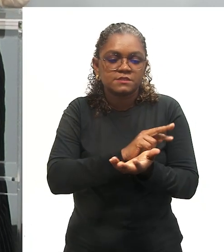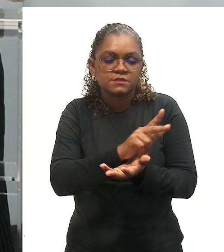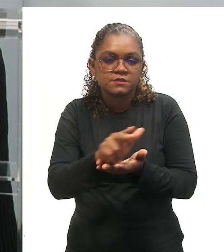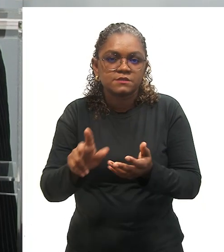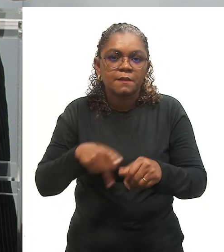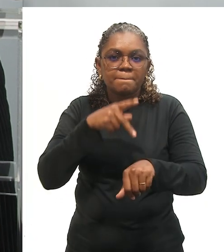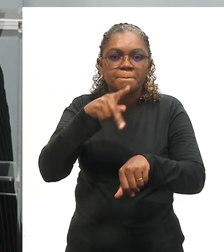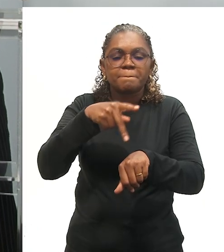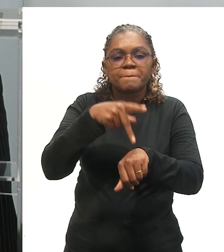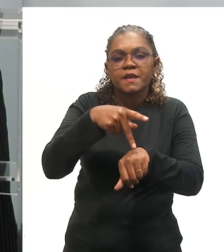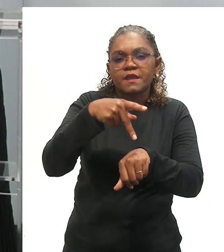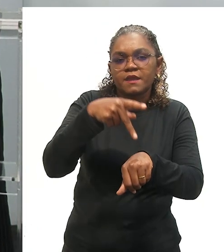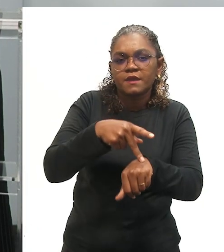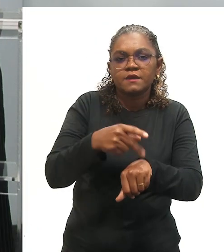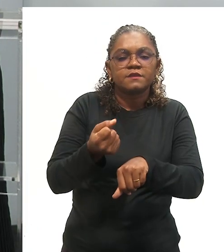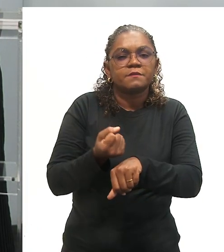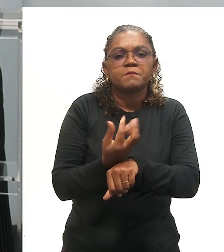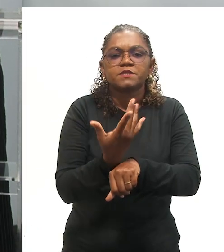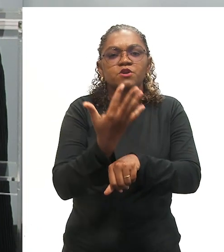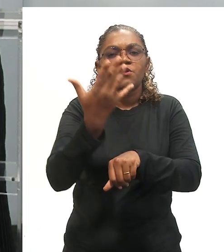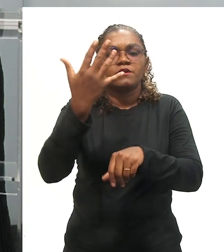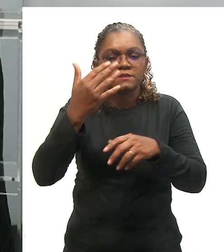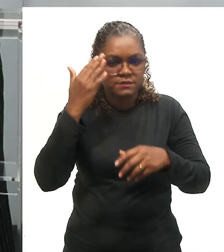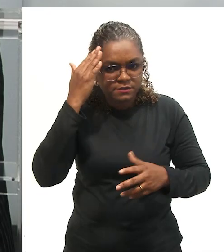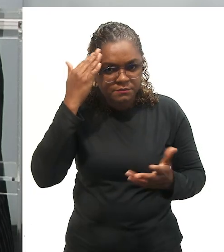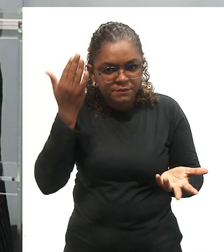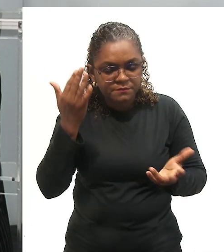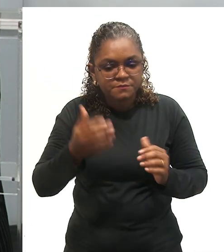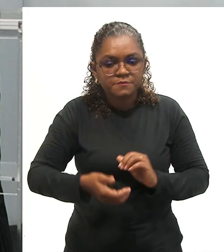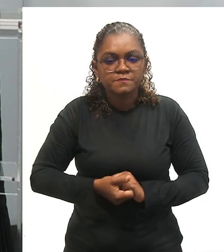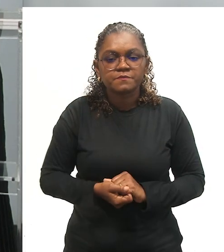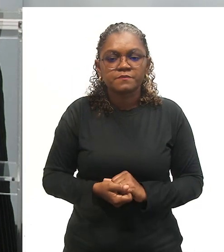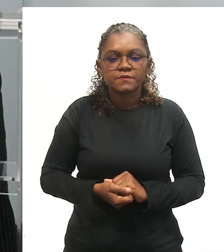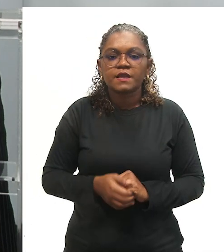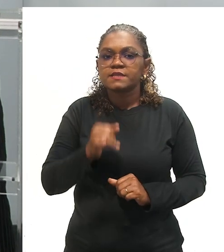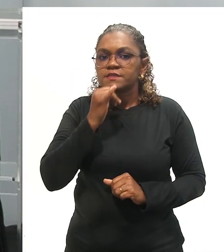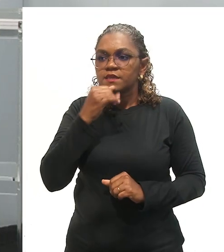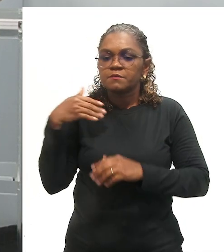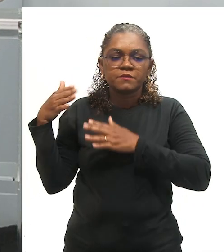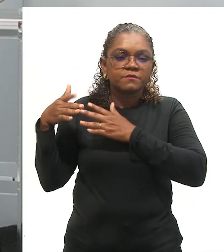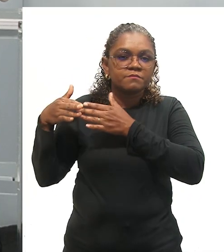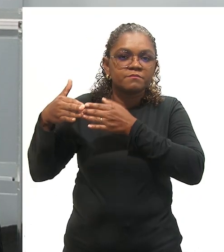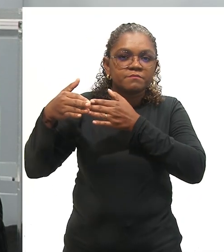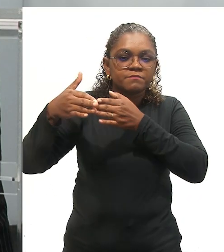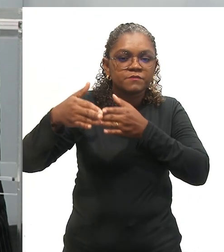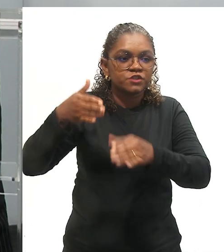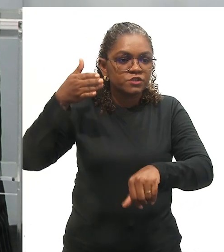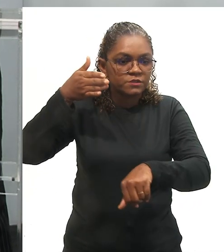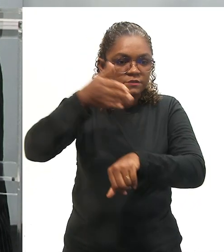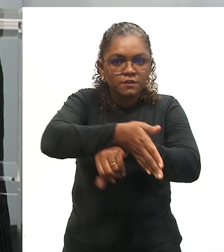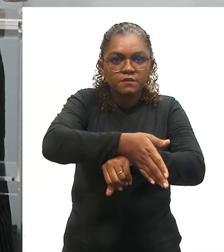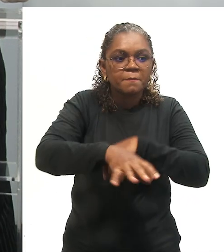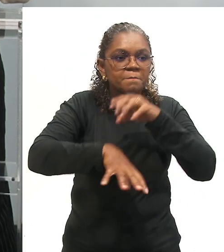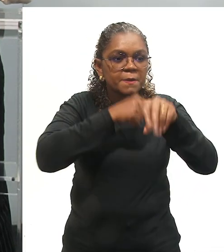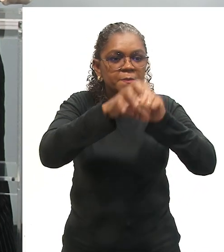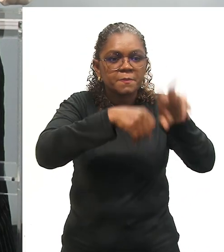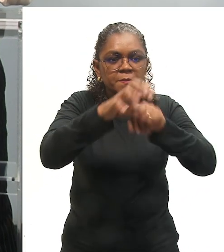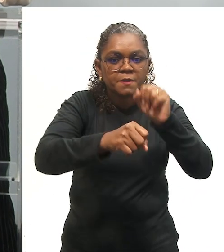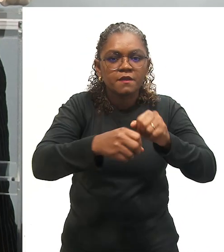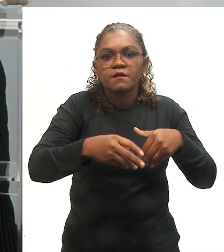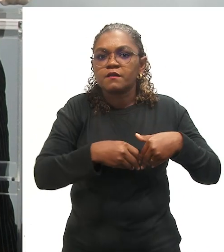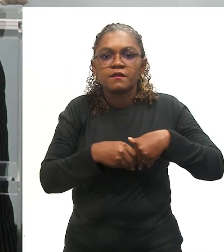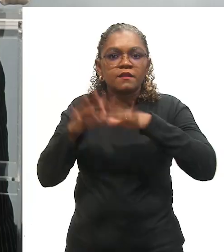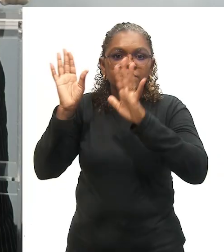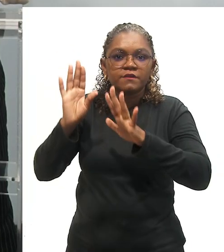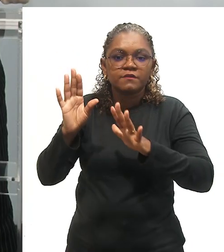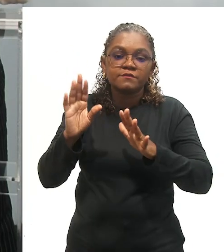Então, para ficar rico, eu precisava chegar no país, roubar teu ouro, roubar tuas pedras preciosas e vir para o meu país. Mas a gente sabe que Portugal não se tornou